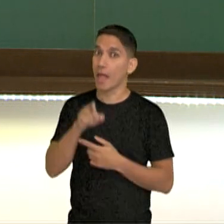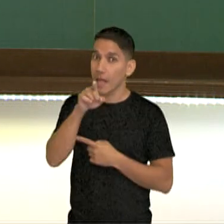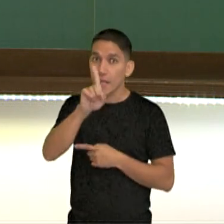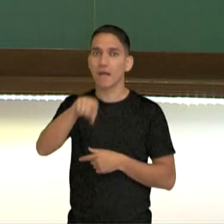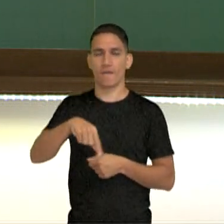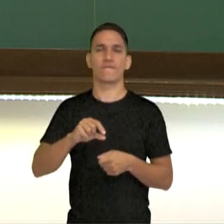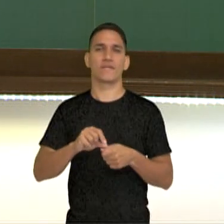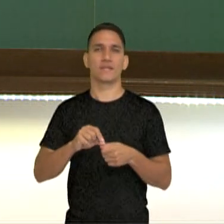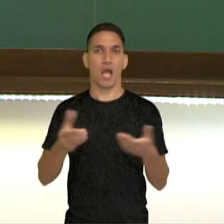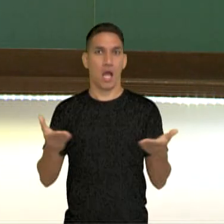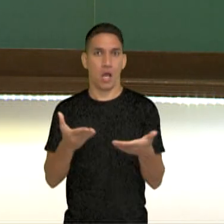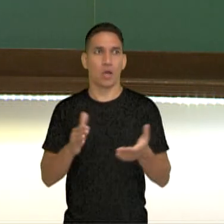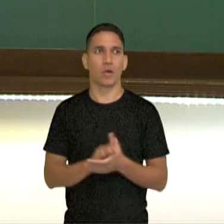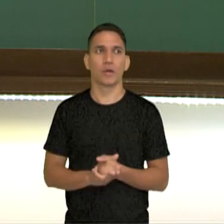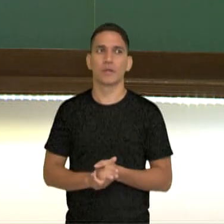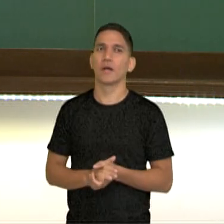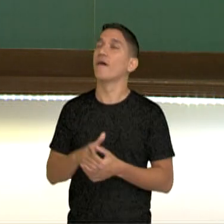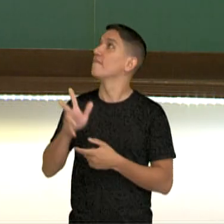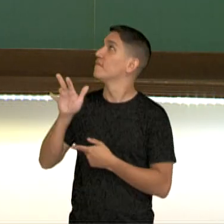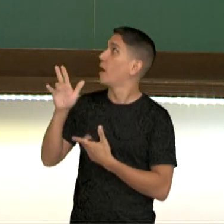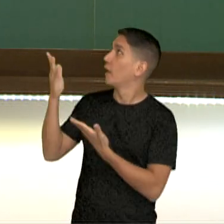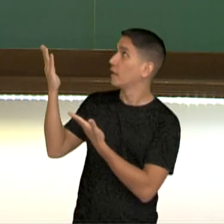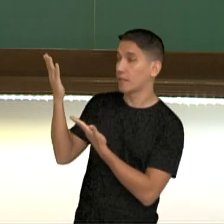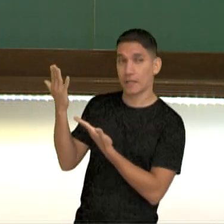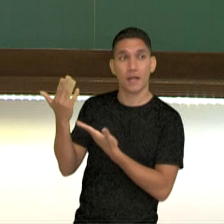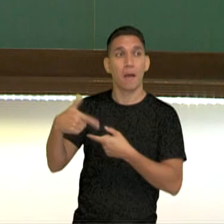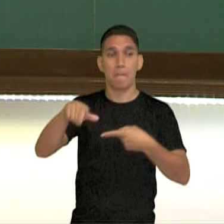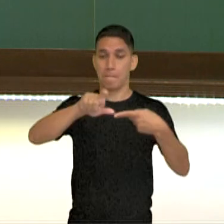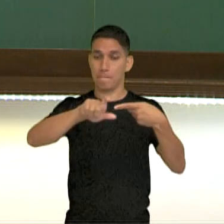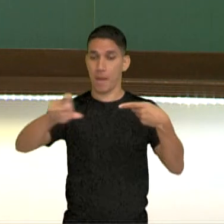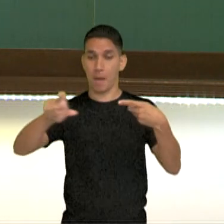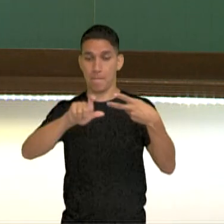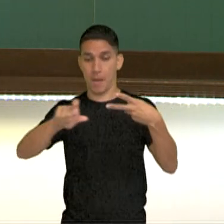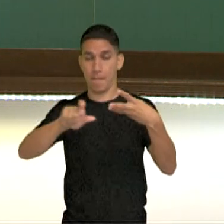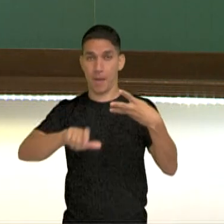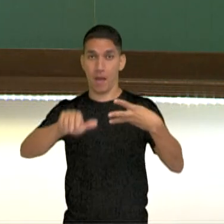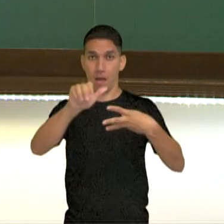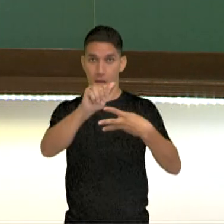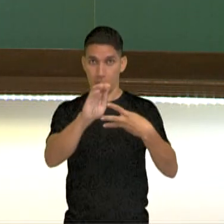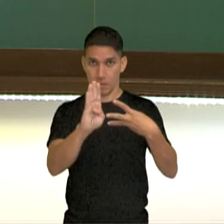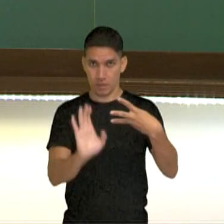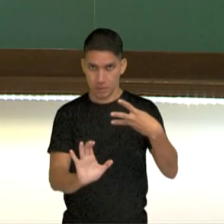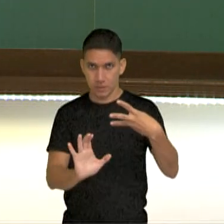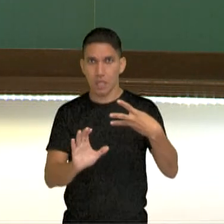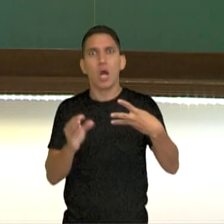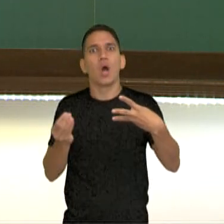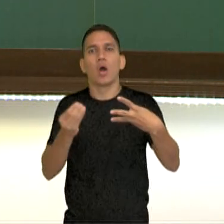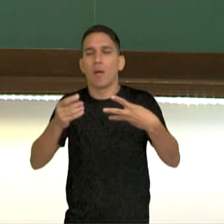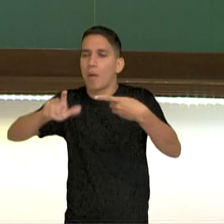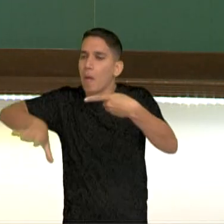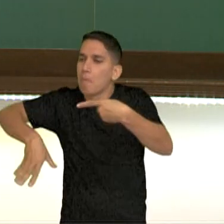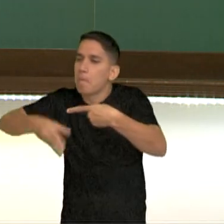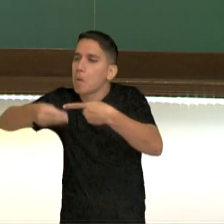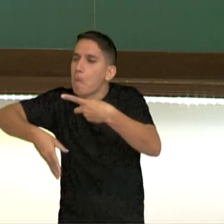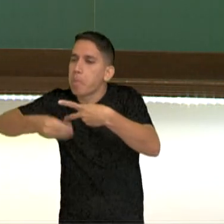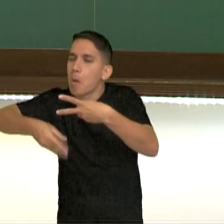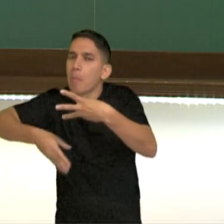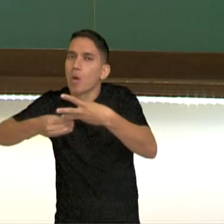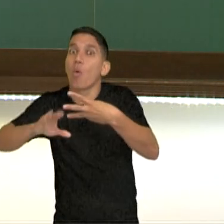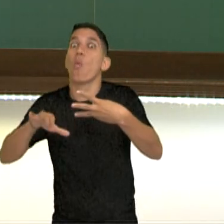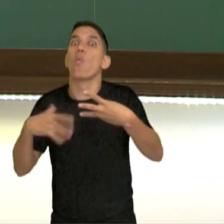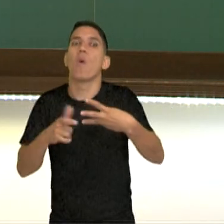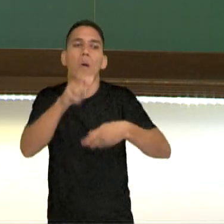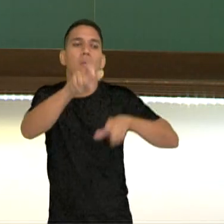vão fazer agora. Nós vamos ler as 3 sentençazinhas e vamos completar quem é o